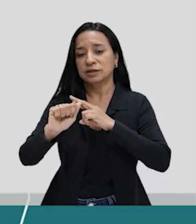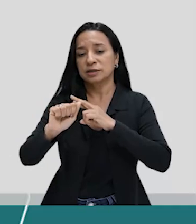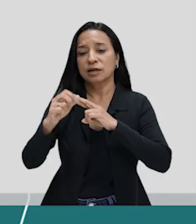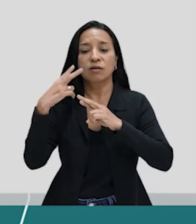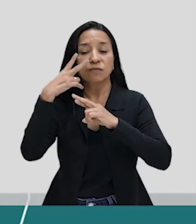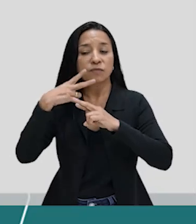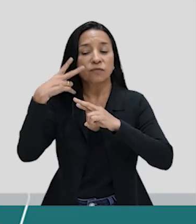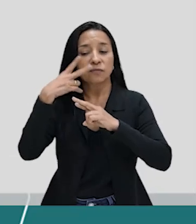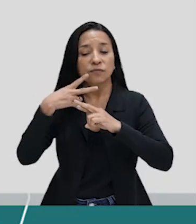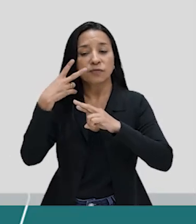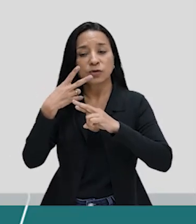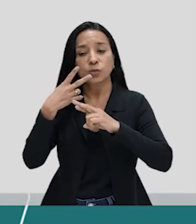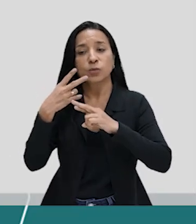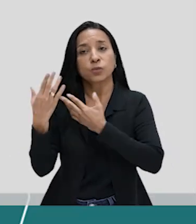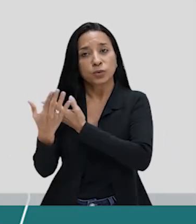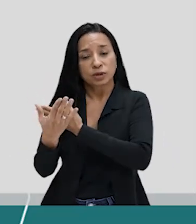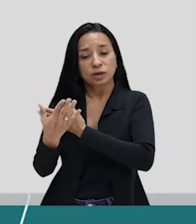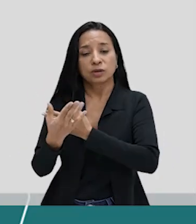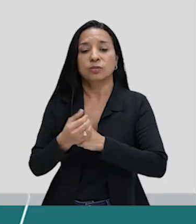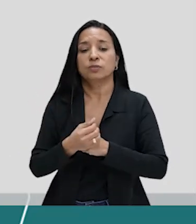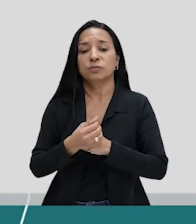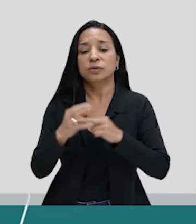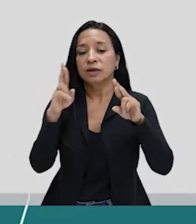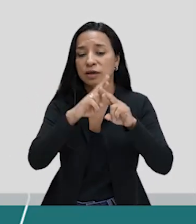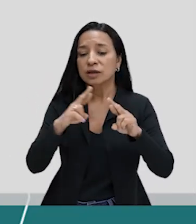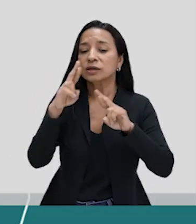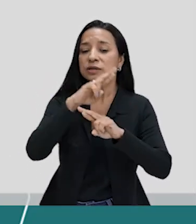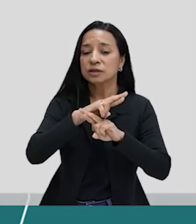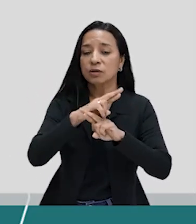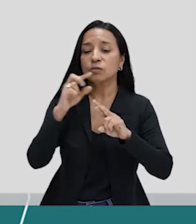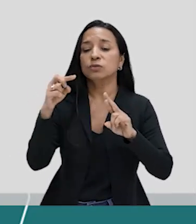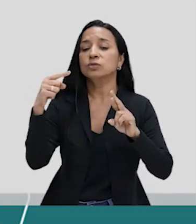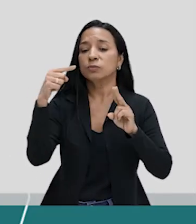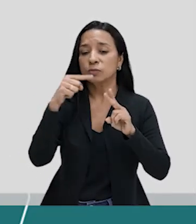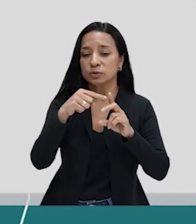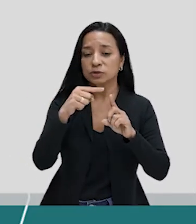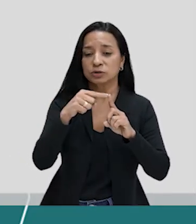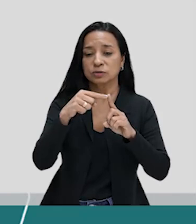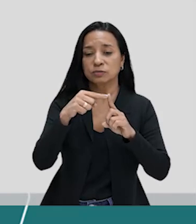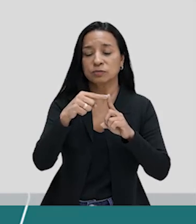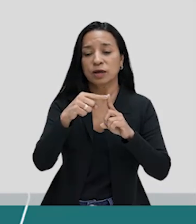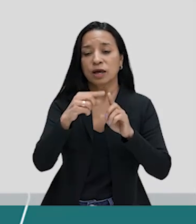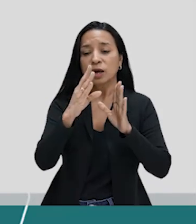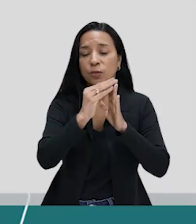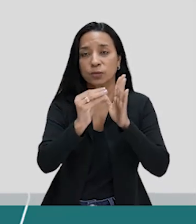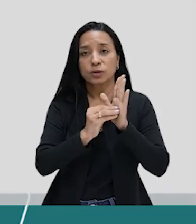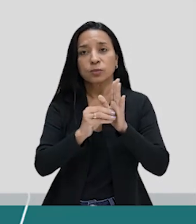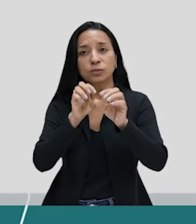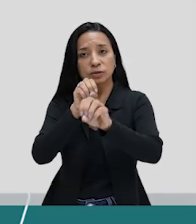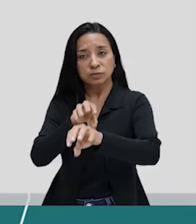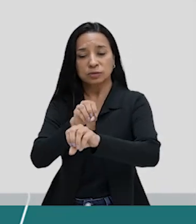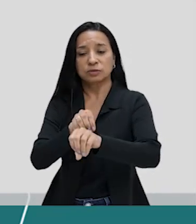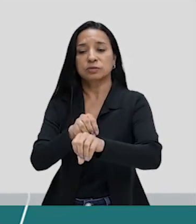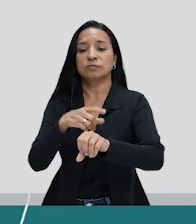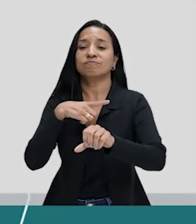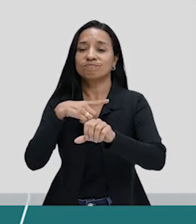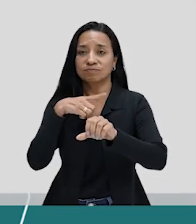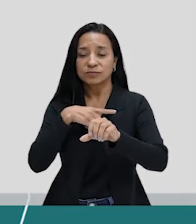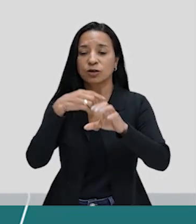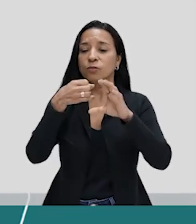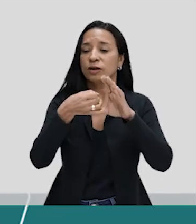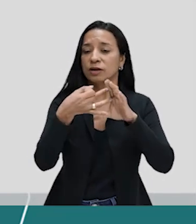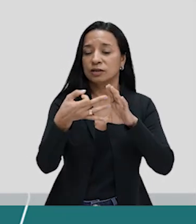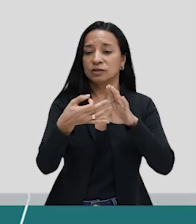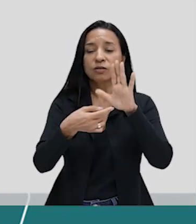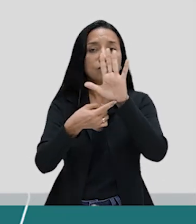de finalidade, conteúdo educativo. Então, vocês podem perceber aí que, querendo ou não, ele traz uma característica, ele vai